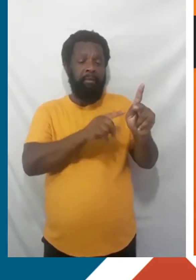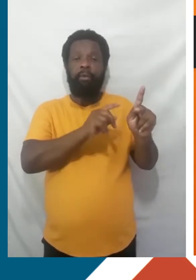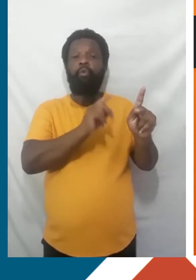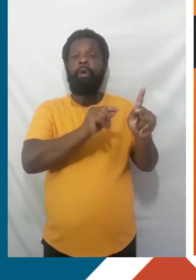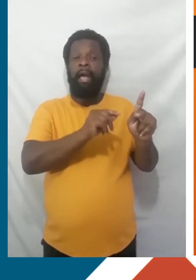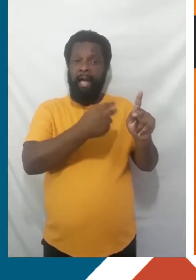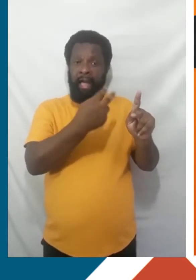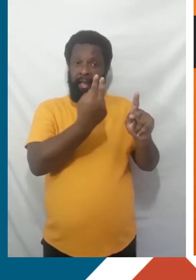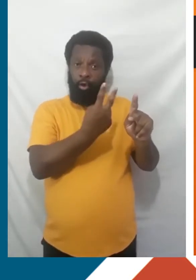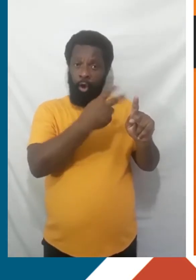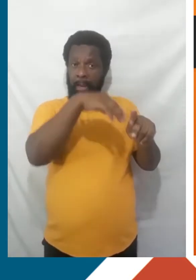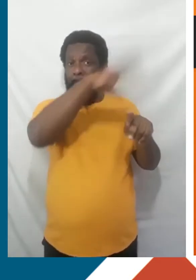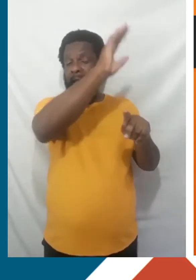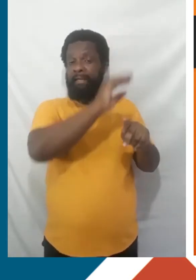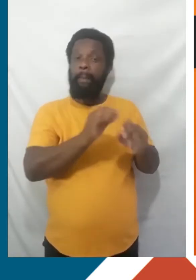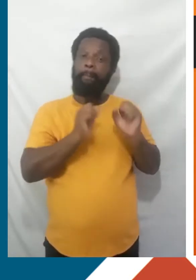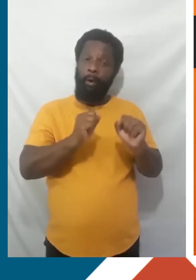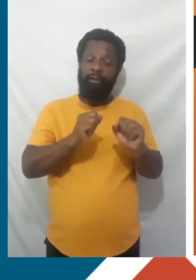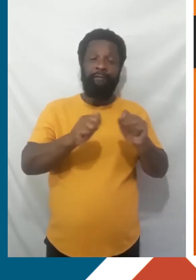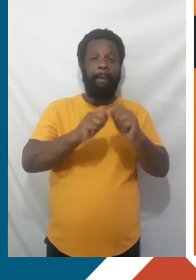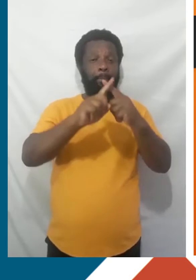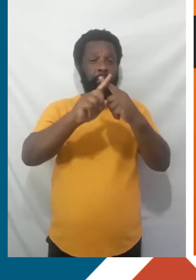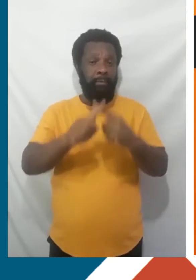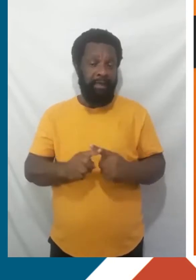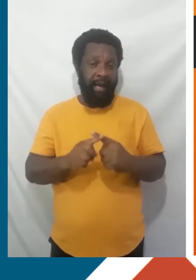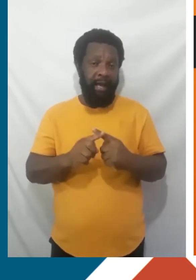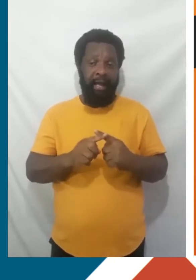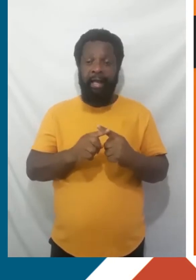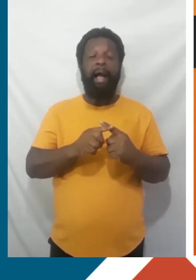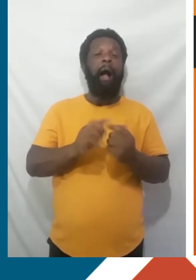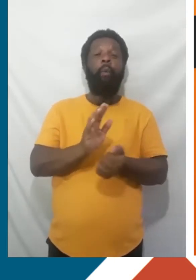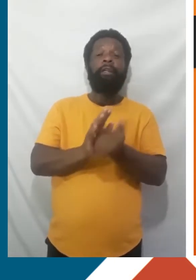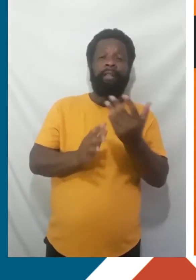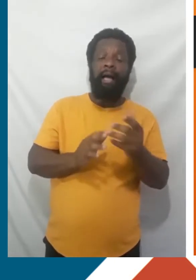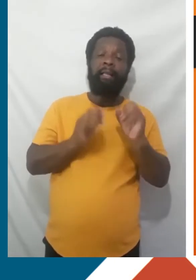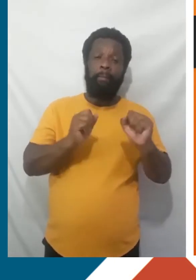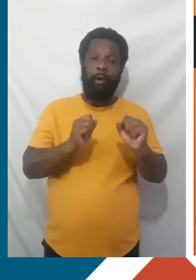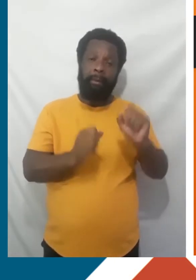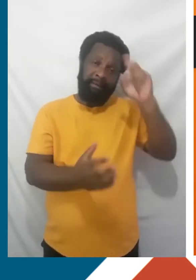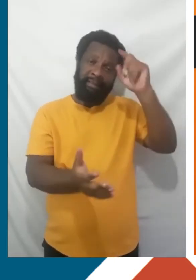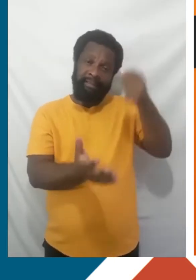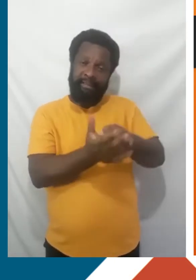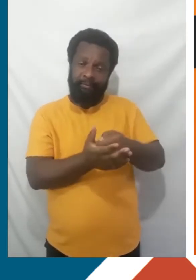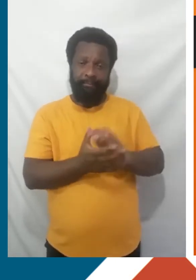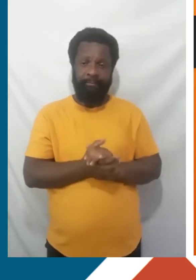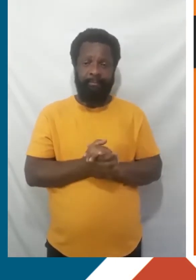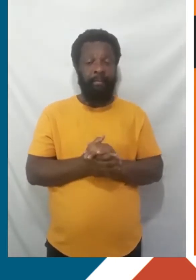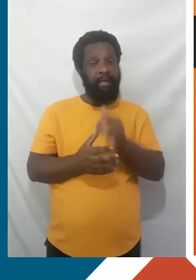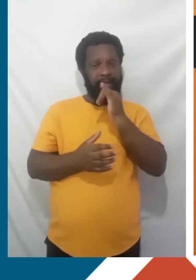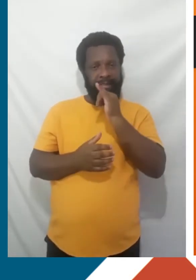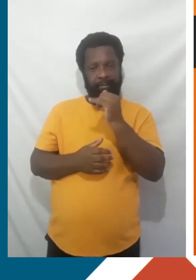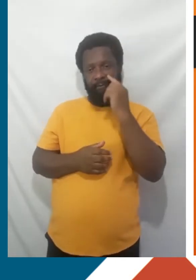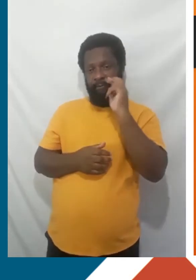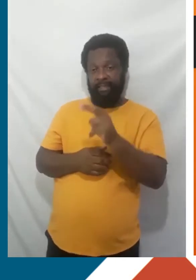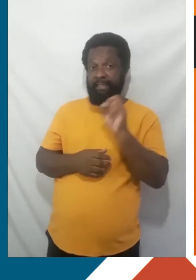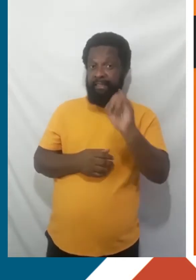que 2. Basta para isso multiplicarmos os números de maneiras de se tomar cada uma dessas K decisões. Então,